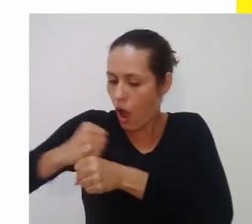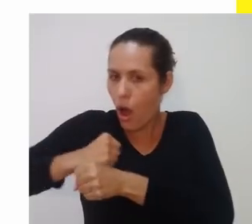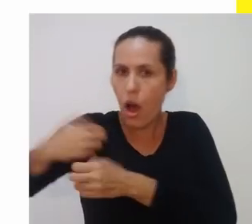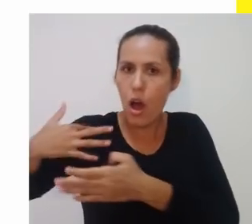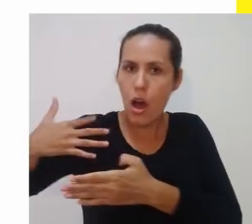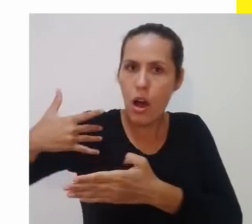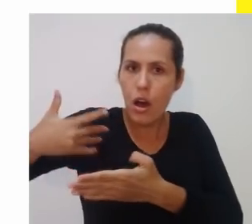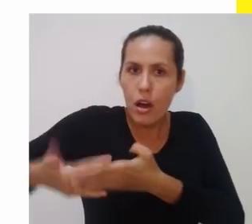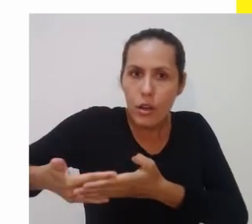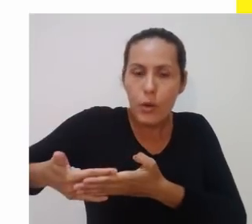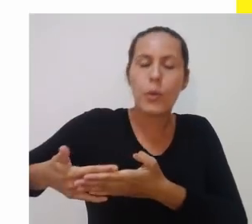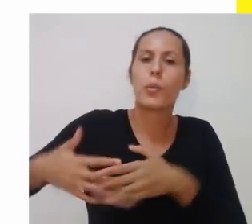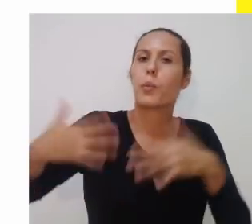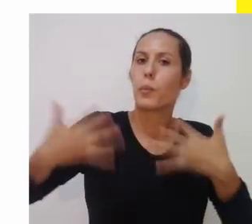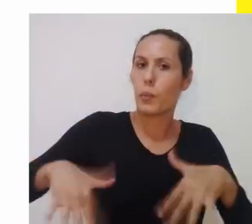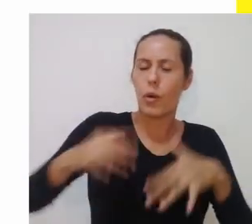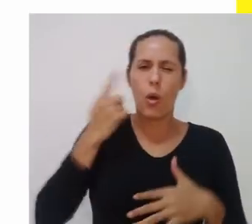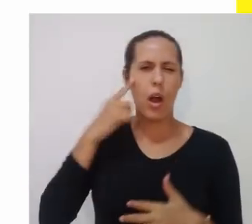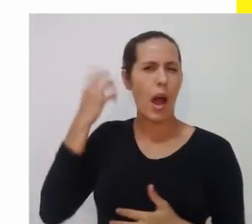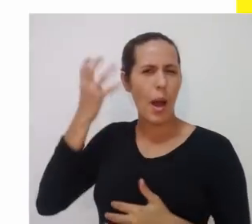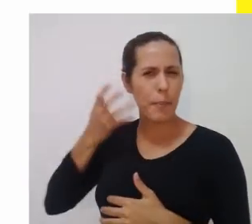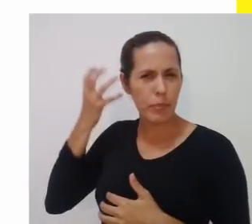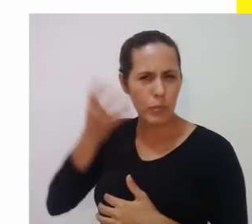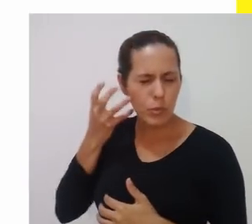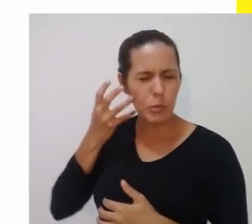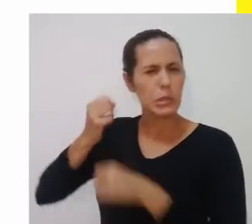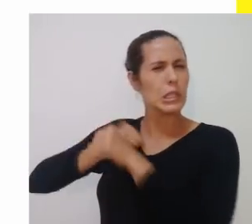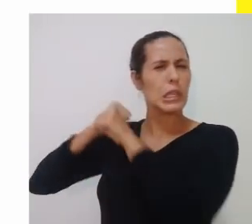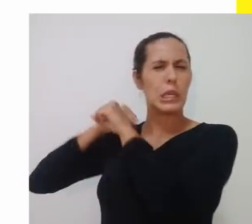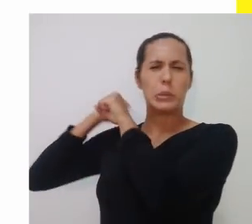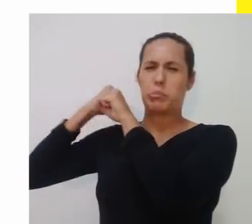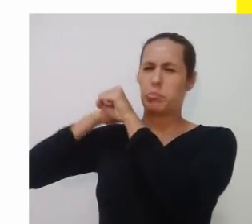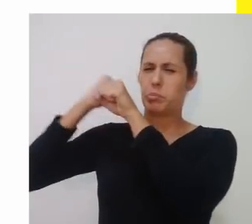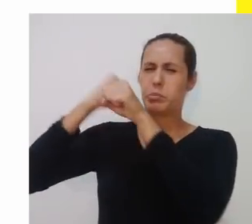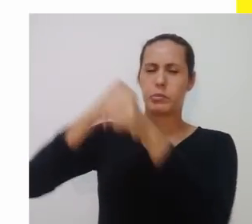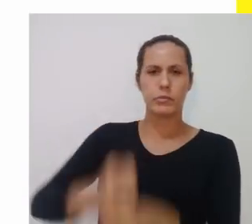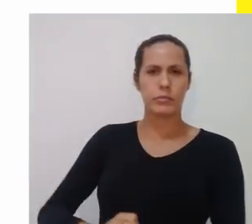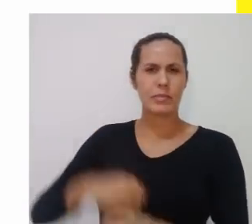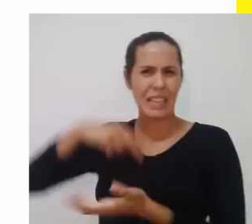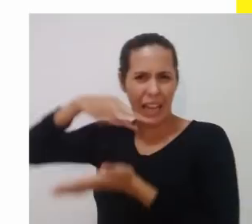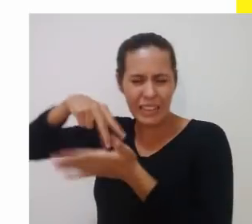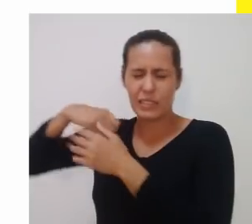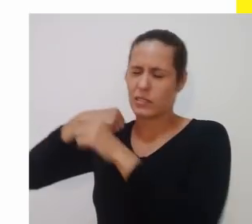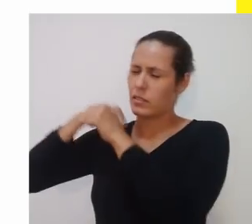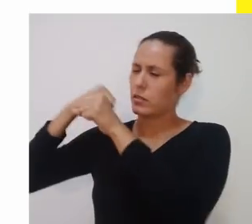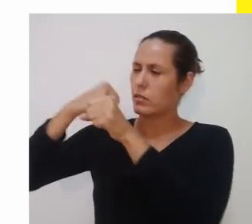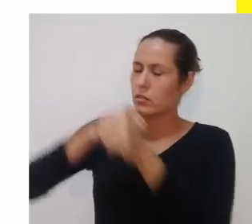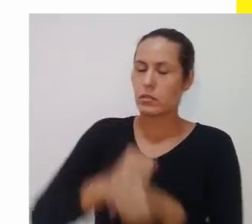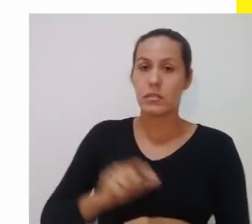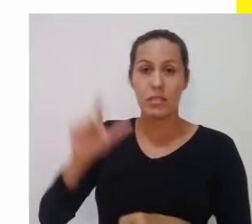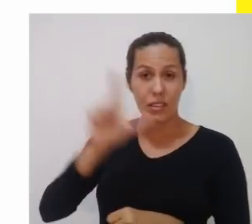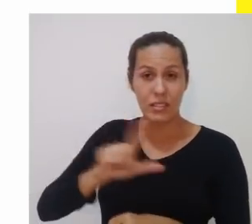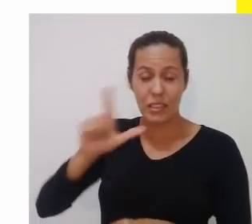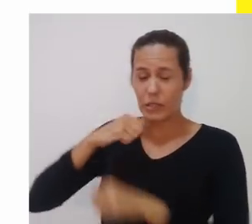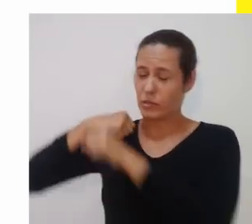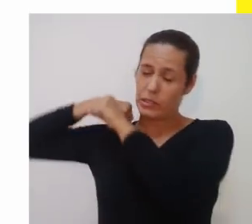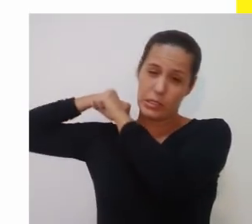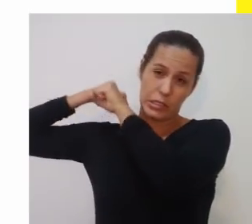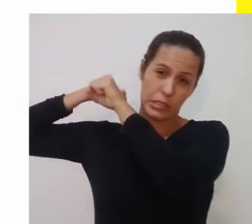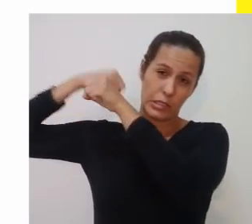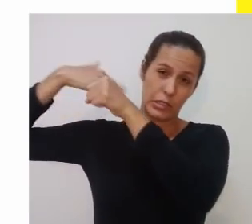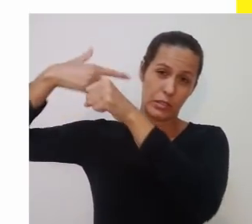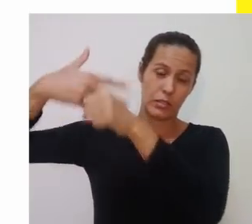nova. É uma coisa muito nova. Veja que a música existe há milênios. A dança existe há milênios.